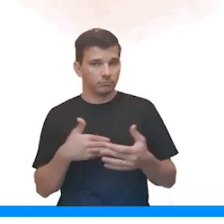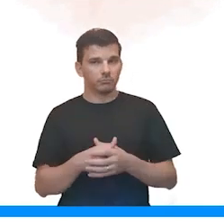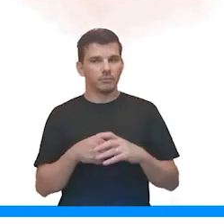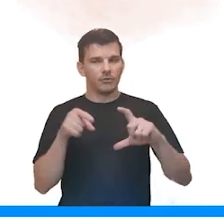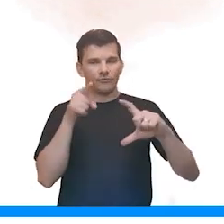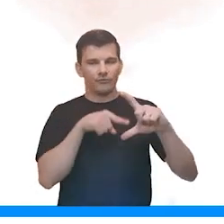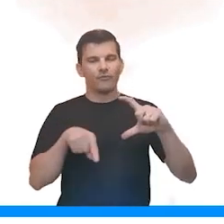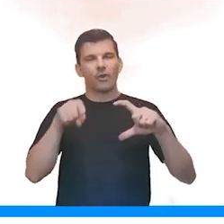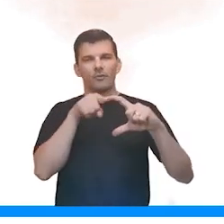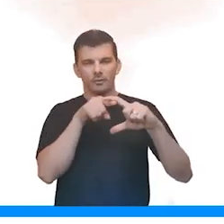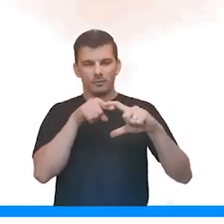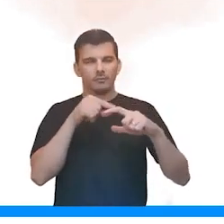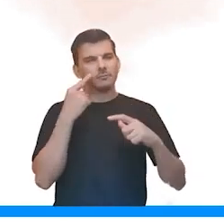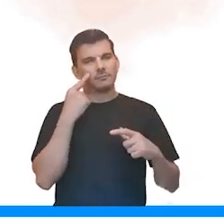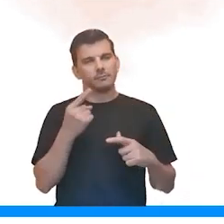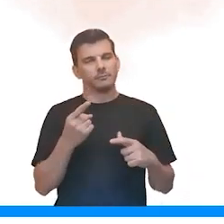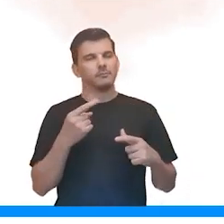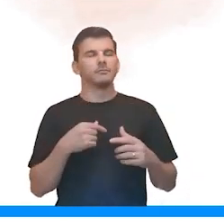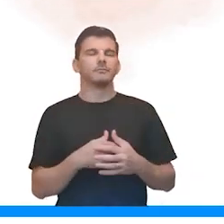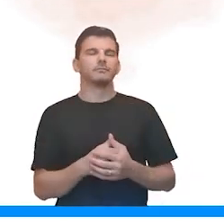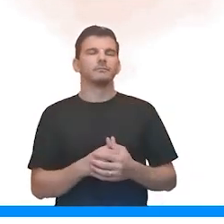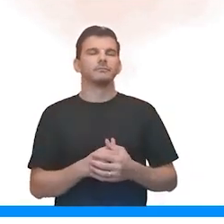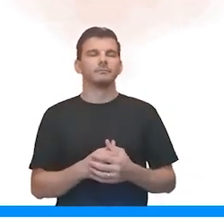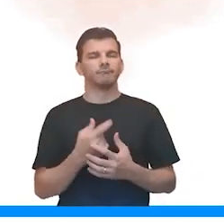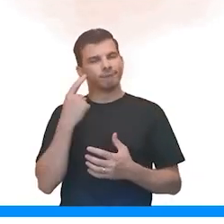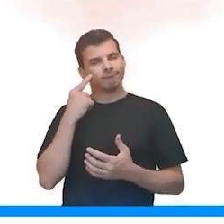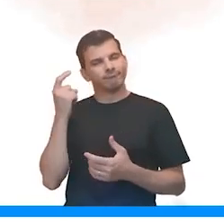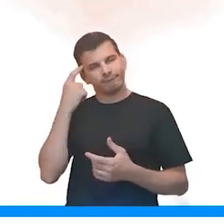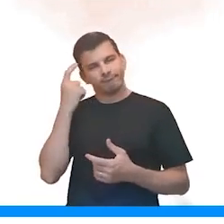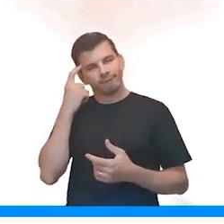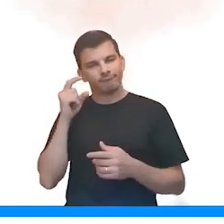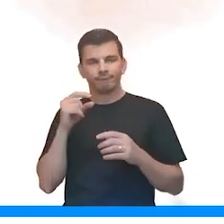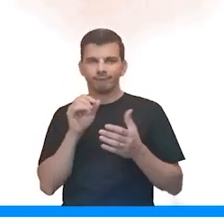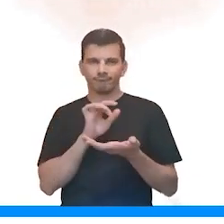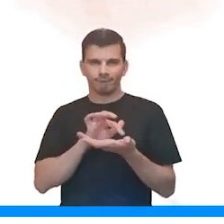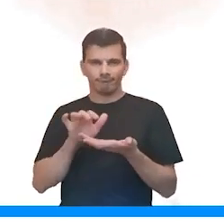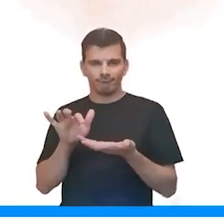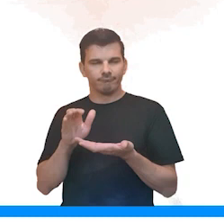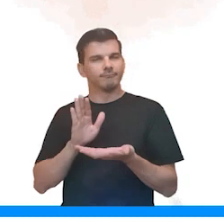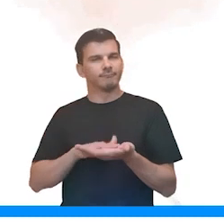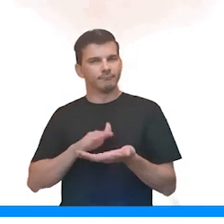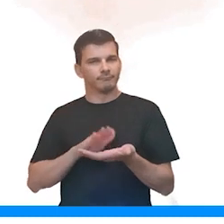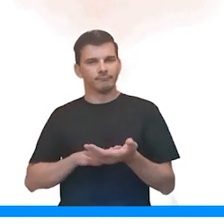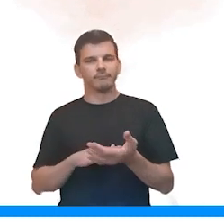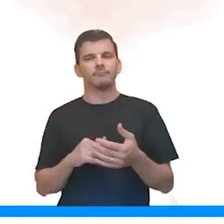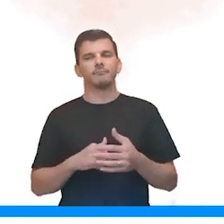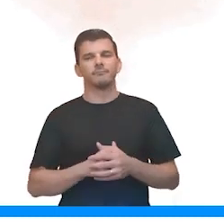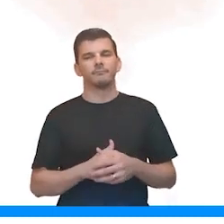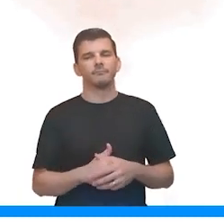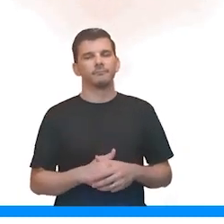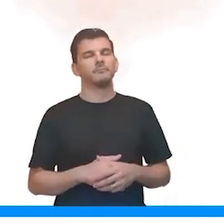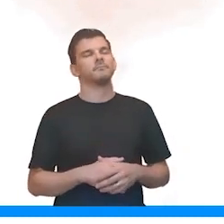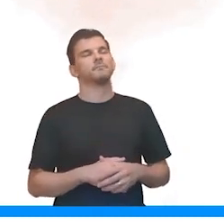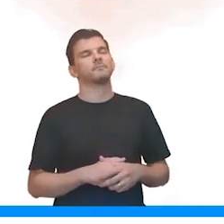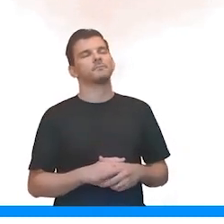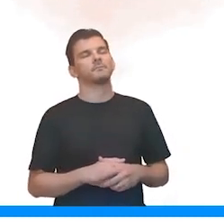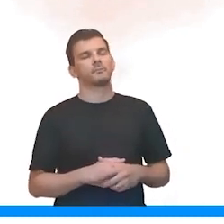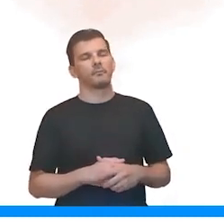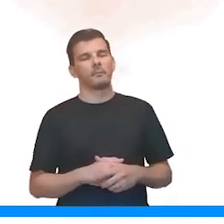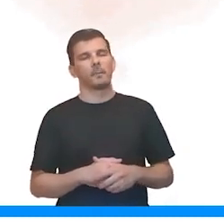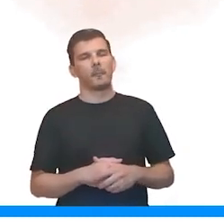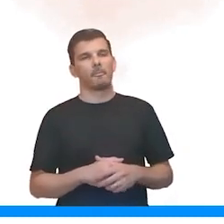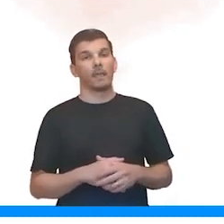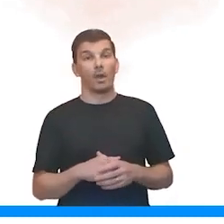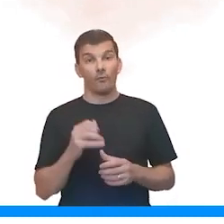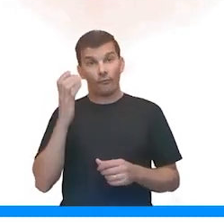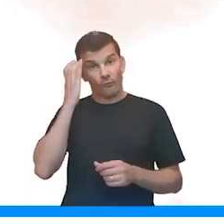E se for uma circunferência, um círculo, né? Circunferência. Um círculo, né? Vou botar abreviadinho